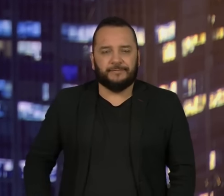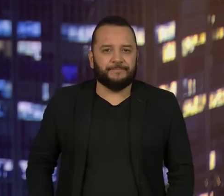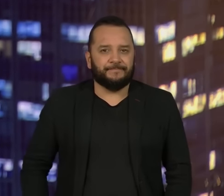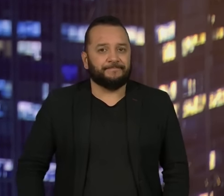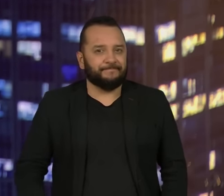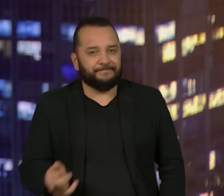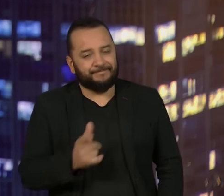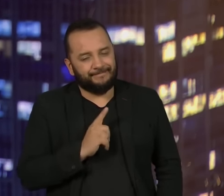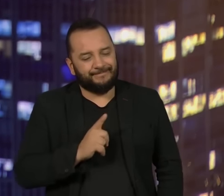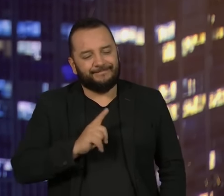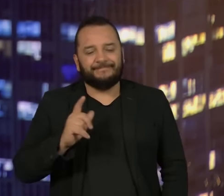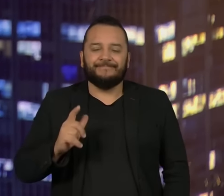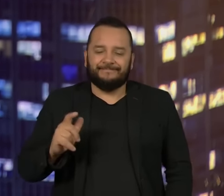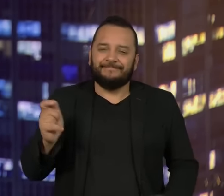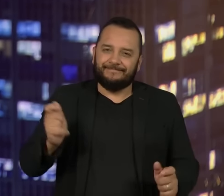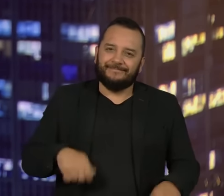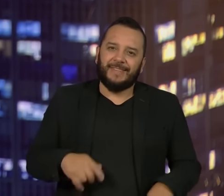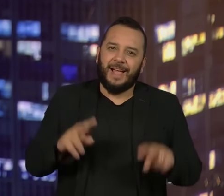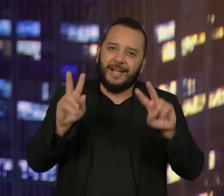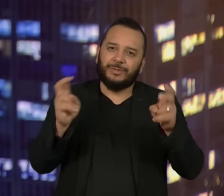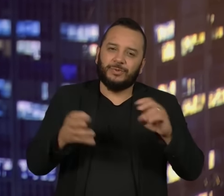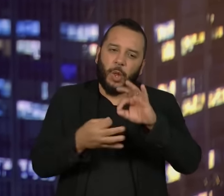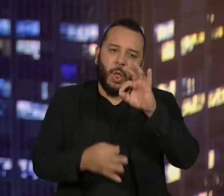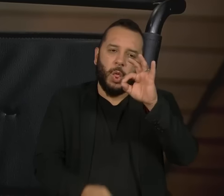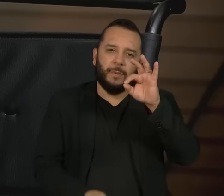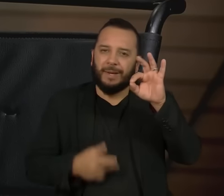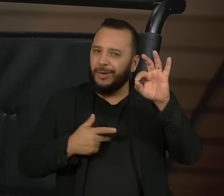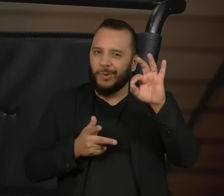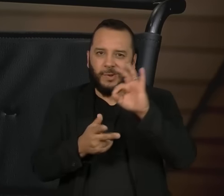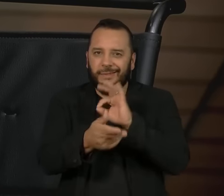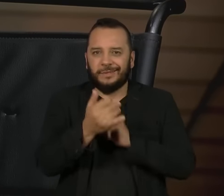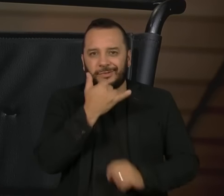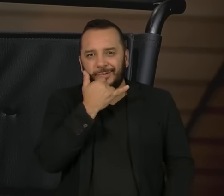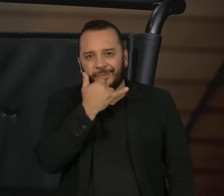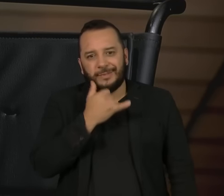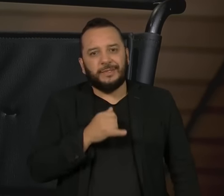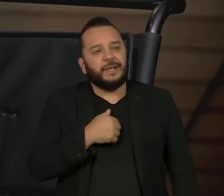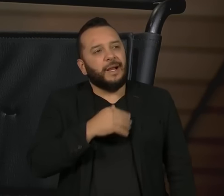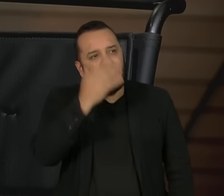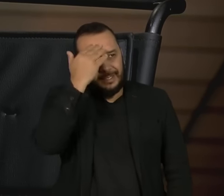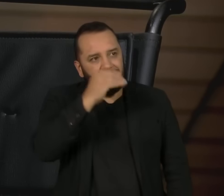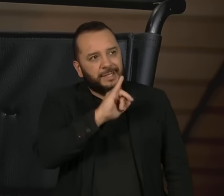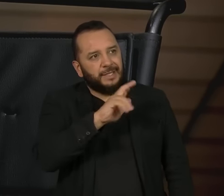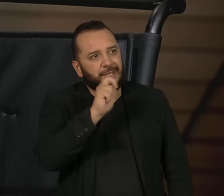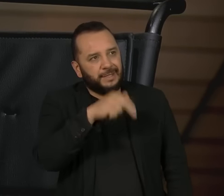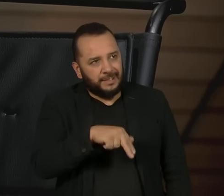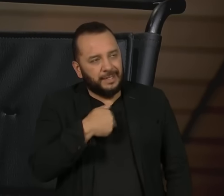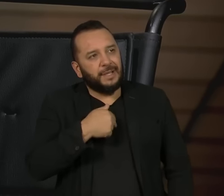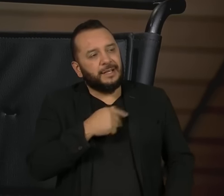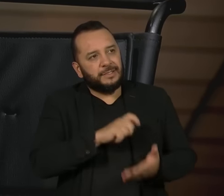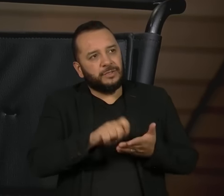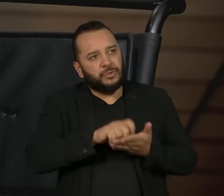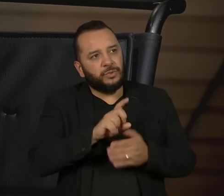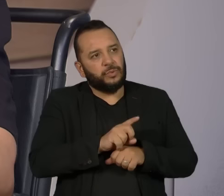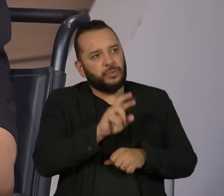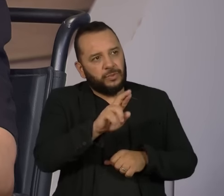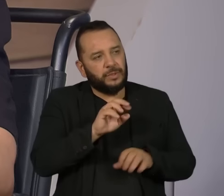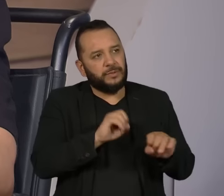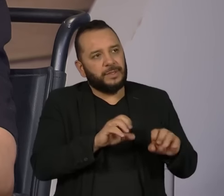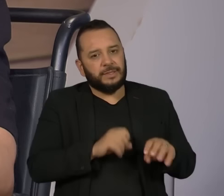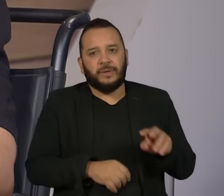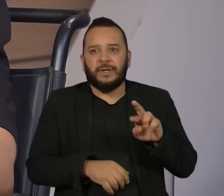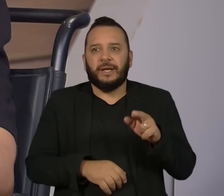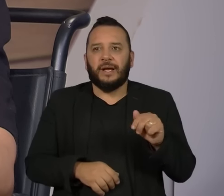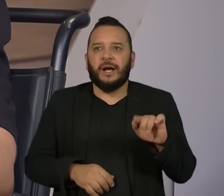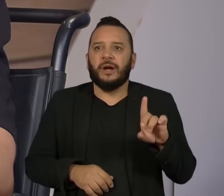teria mais 1 hora de programa aqui com toda certeza. Eu queria agradecer Ilan Breman, que é escritor e doutor em educação, e o Ricardo Lízias, que além de